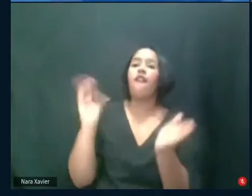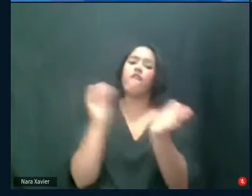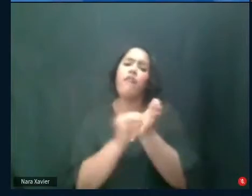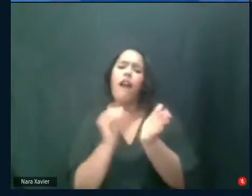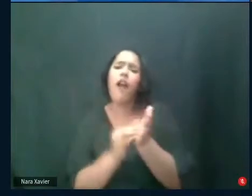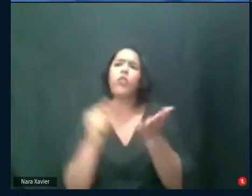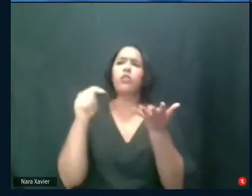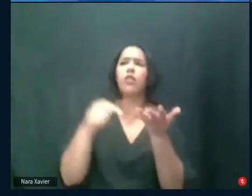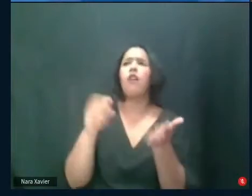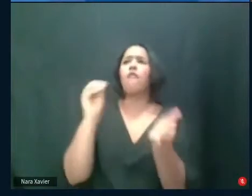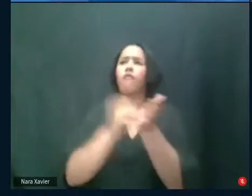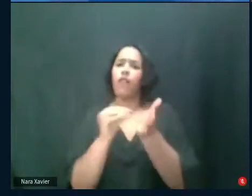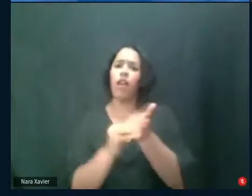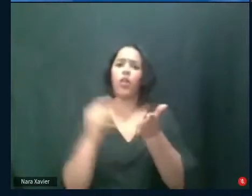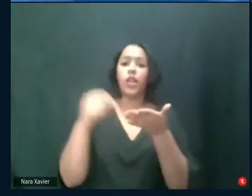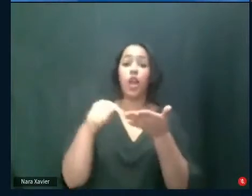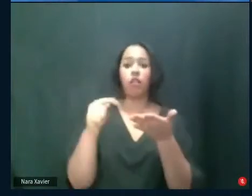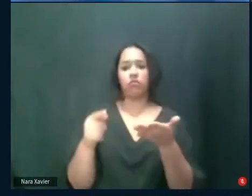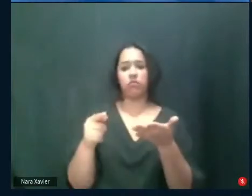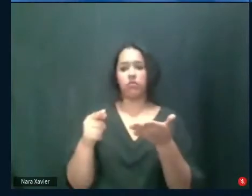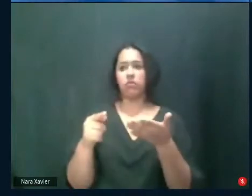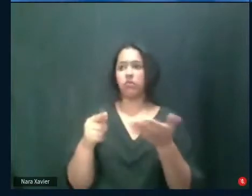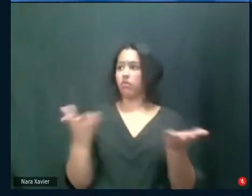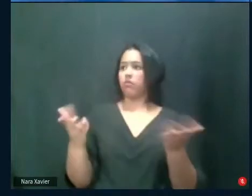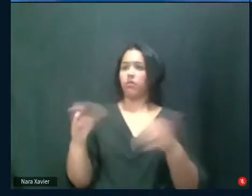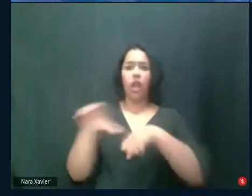a falta de. Eu falei, nossa, o CAS falta tudo.